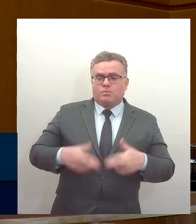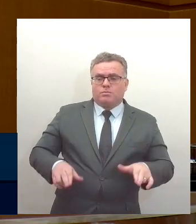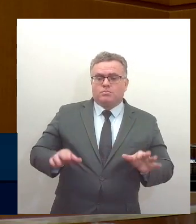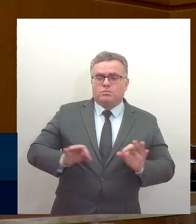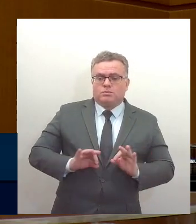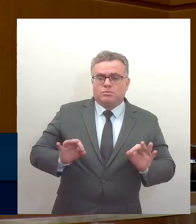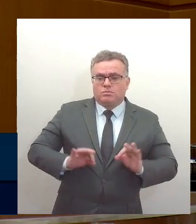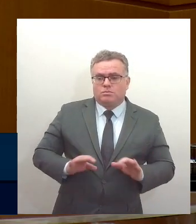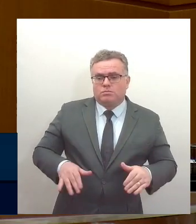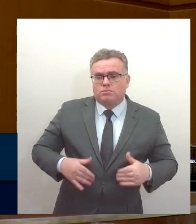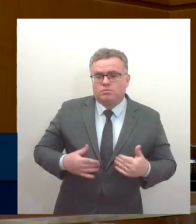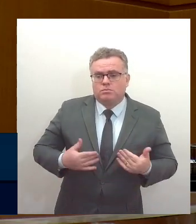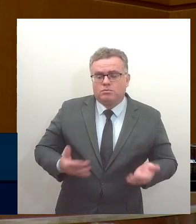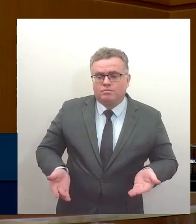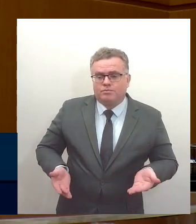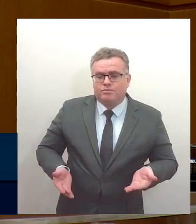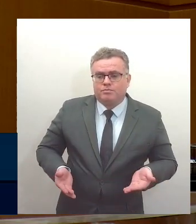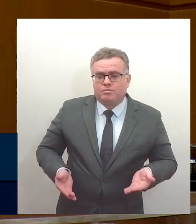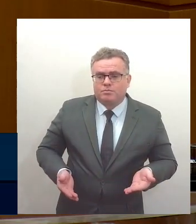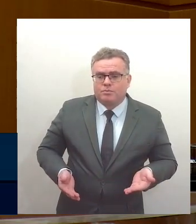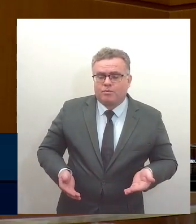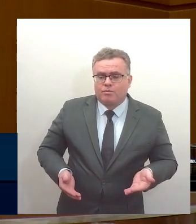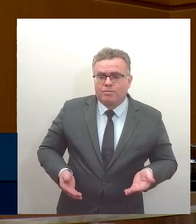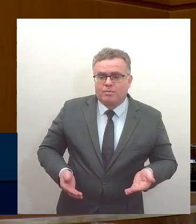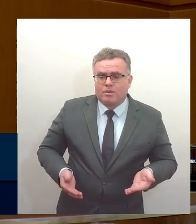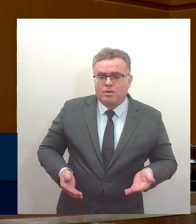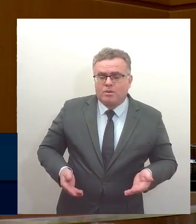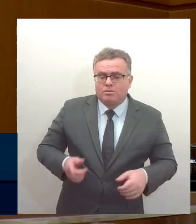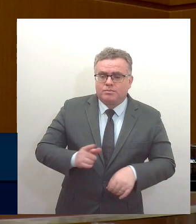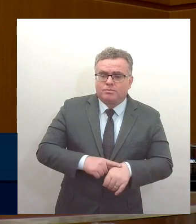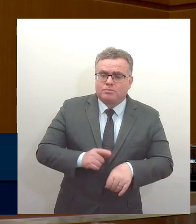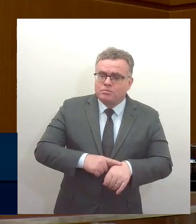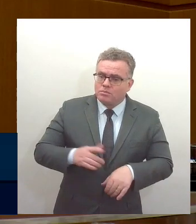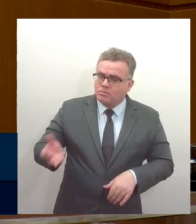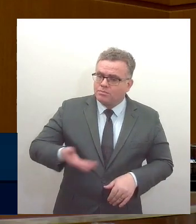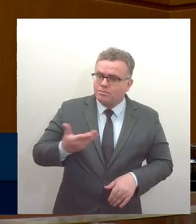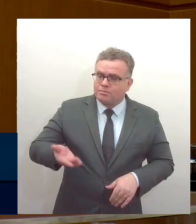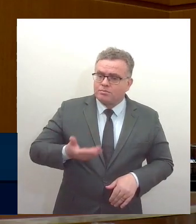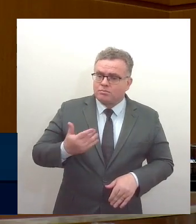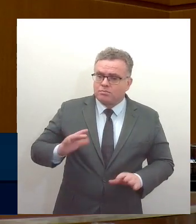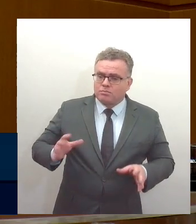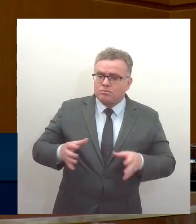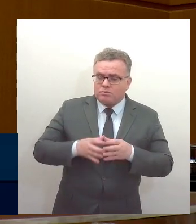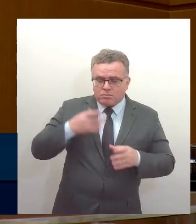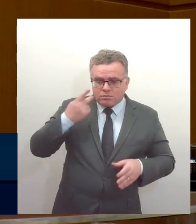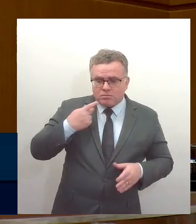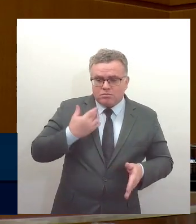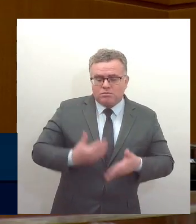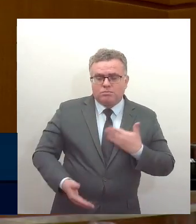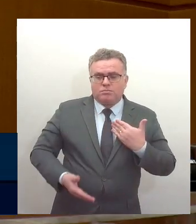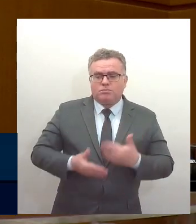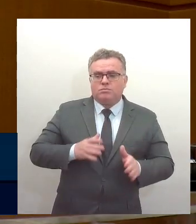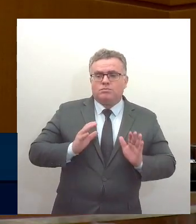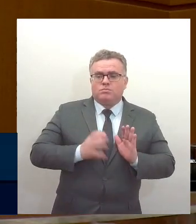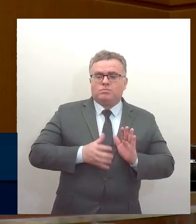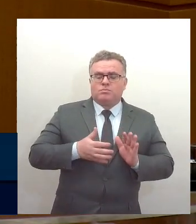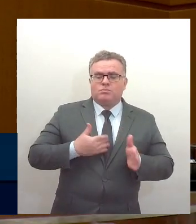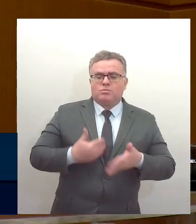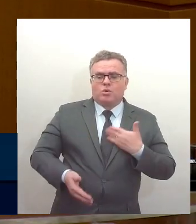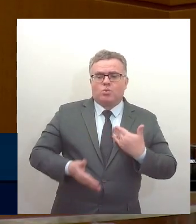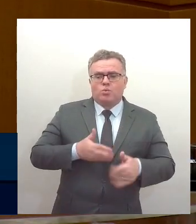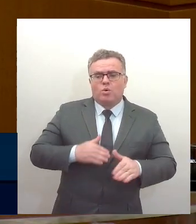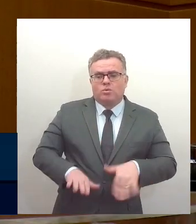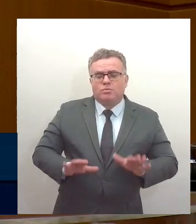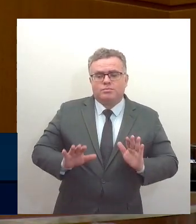hora da classe política, independente de sigla partidária, independente de qualquer coisa,